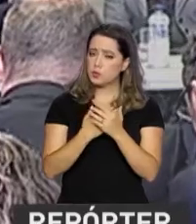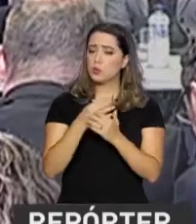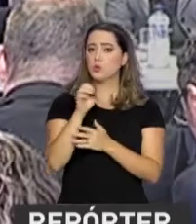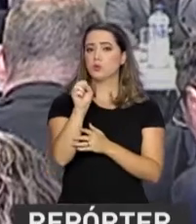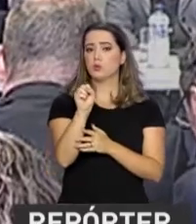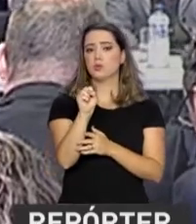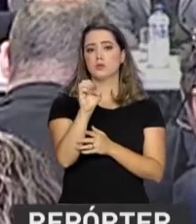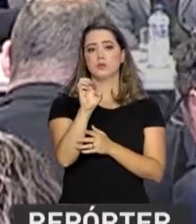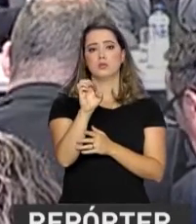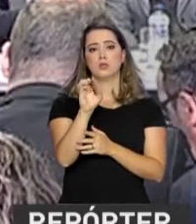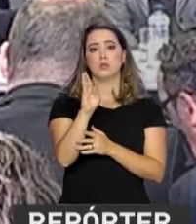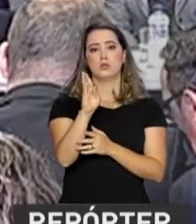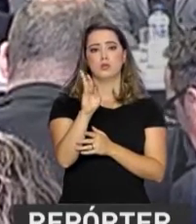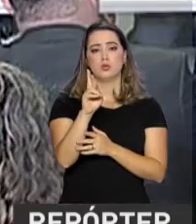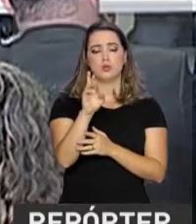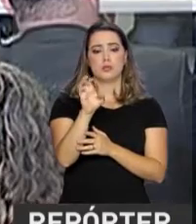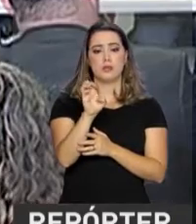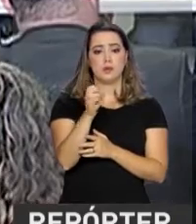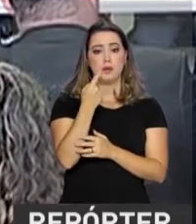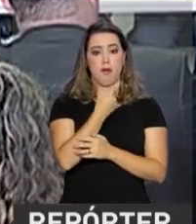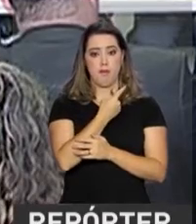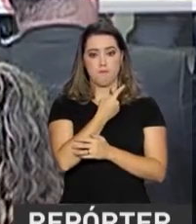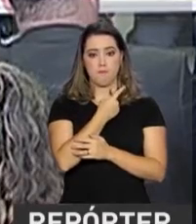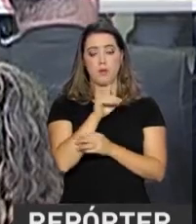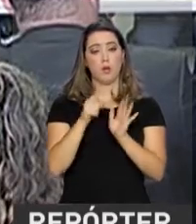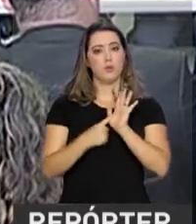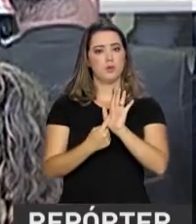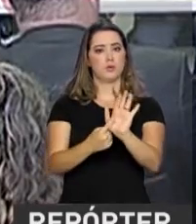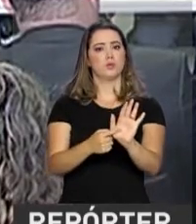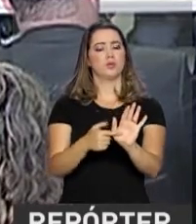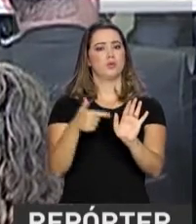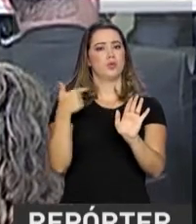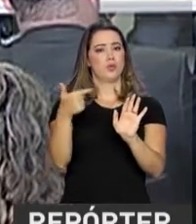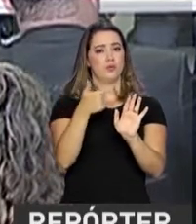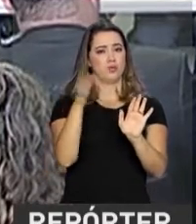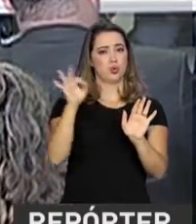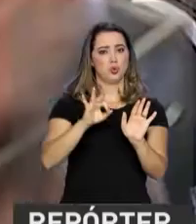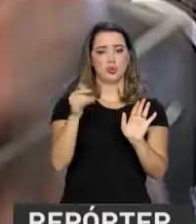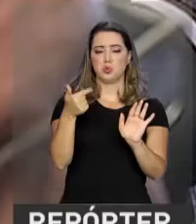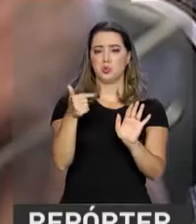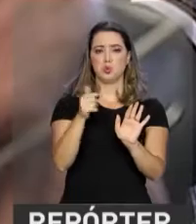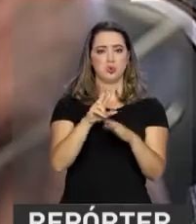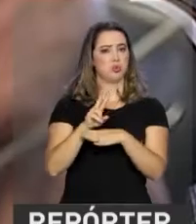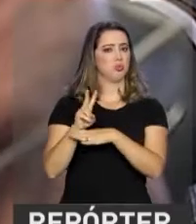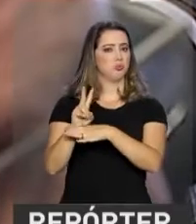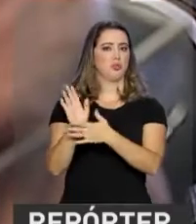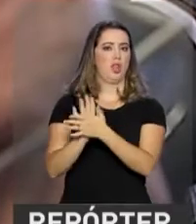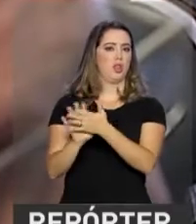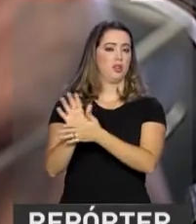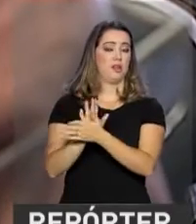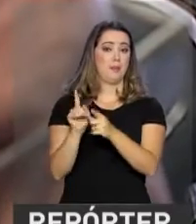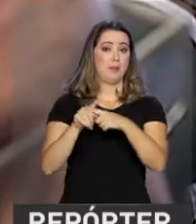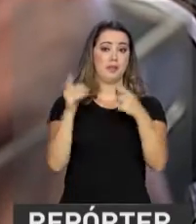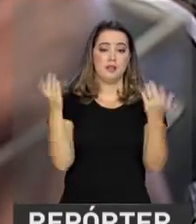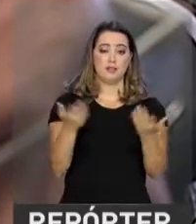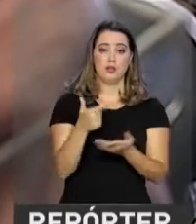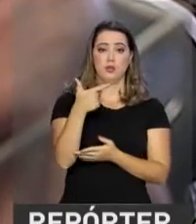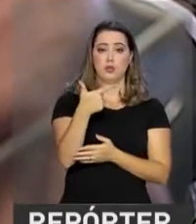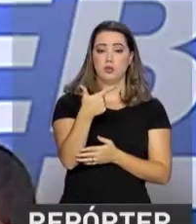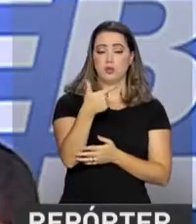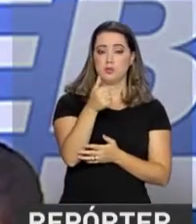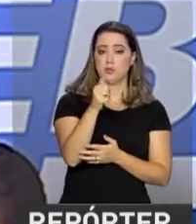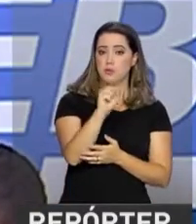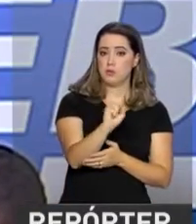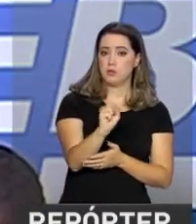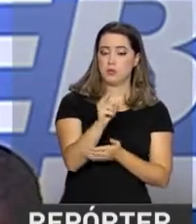que 22 por cento desse total não estava utilizando financiamento algum a boa notícia é que para 2018